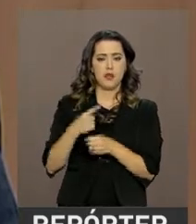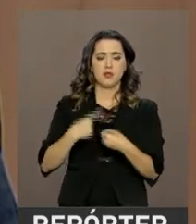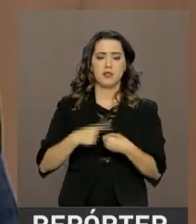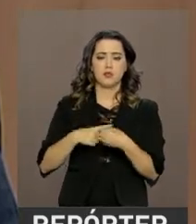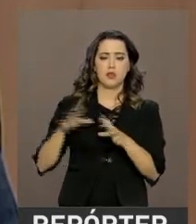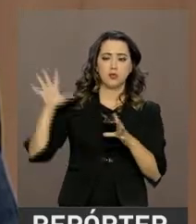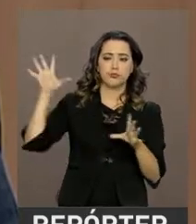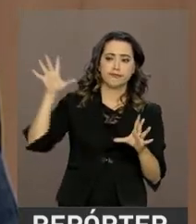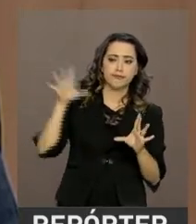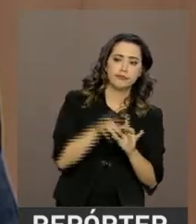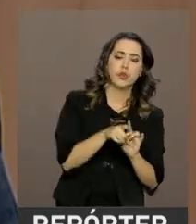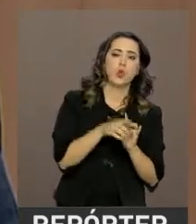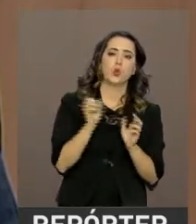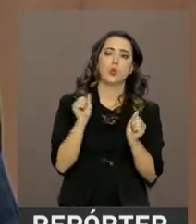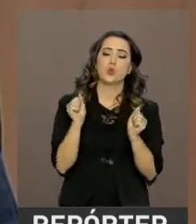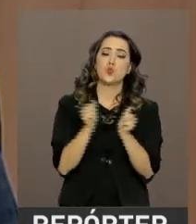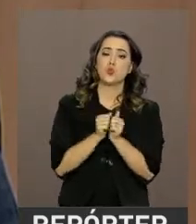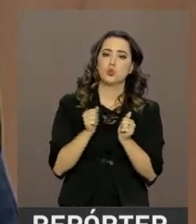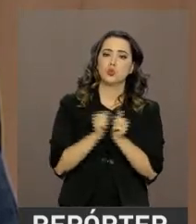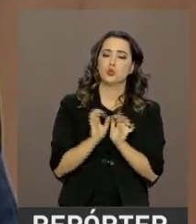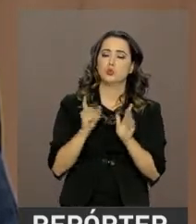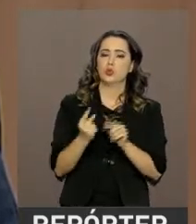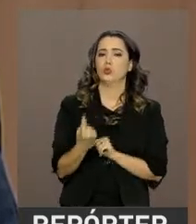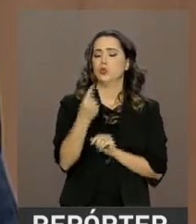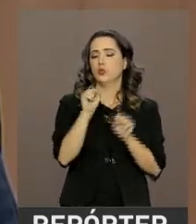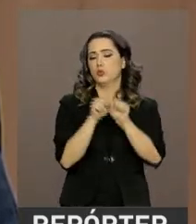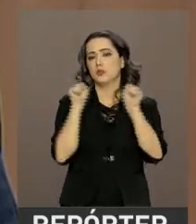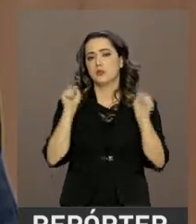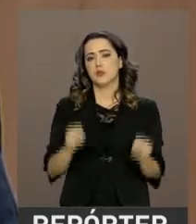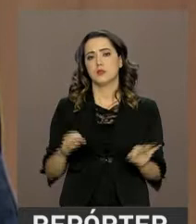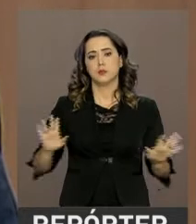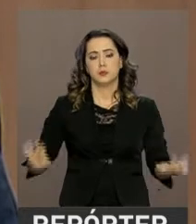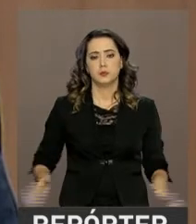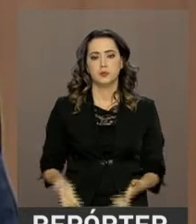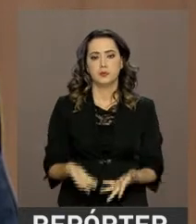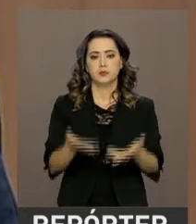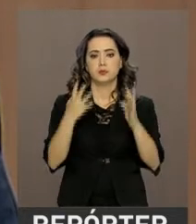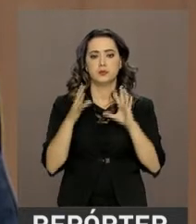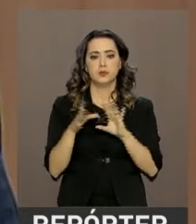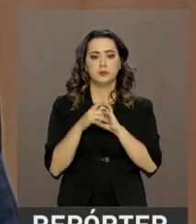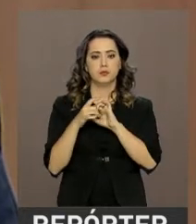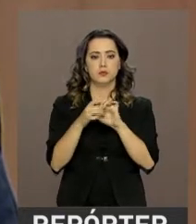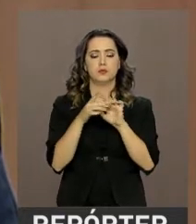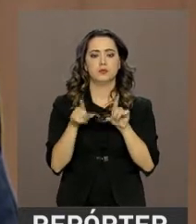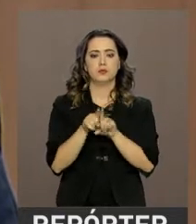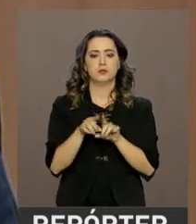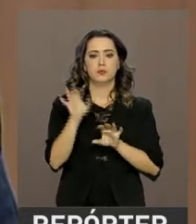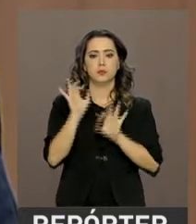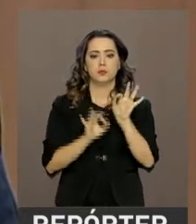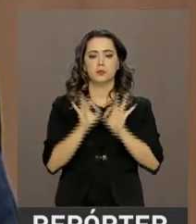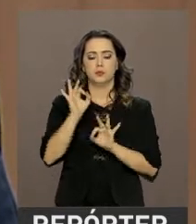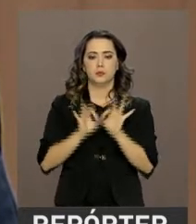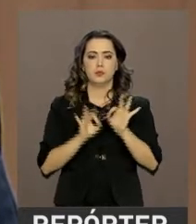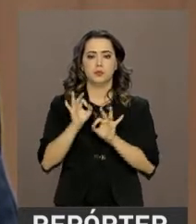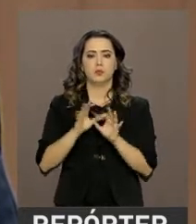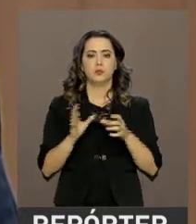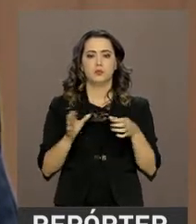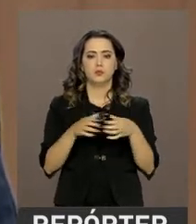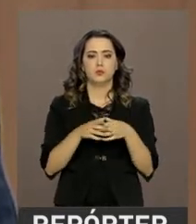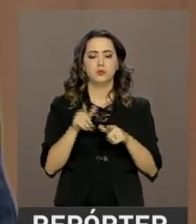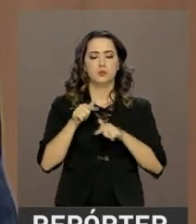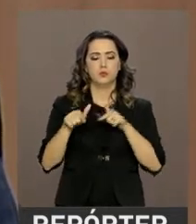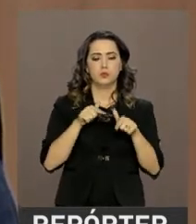de um sistema de segurança. Além disso, promove a integração, o planejamento nas áreas